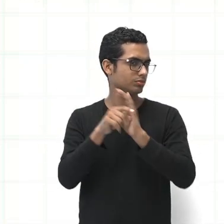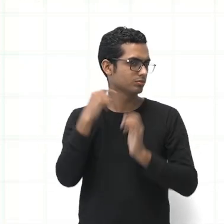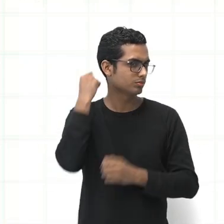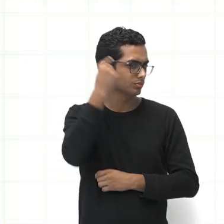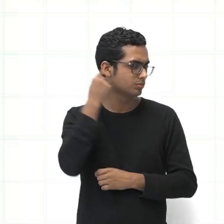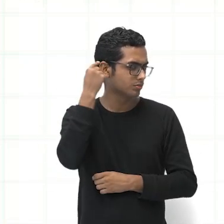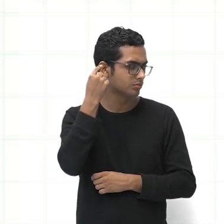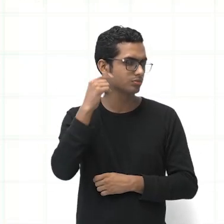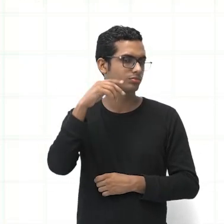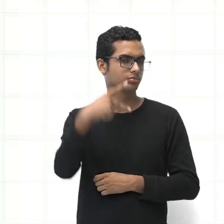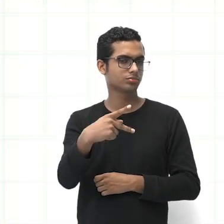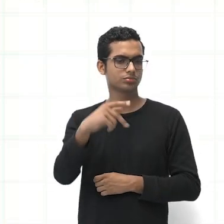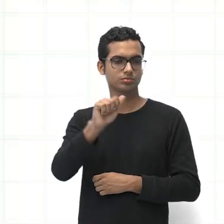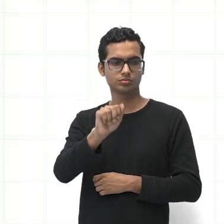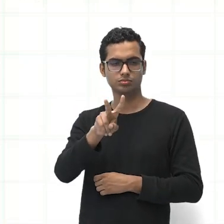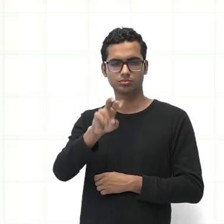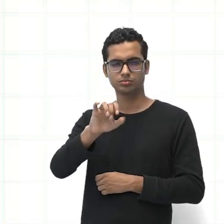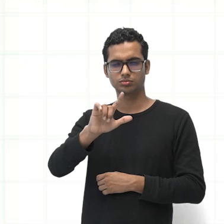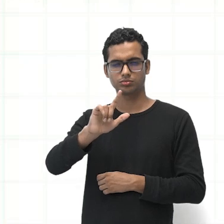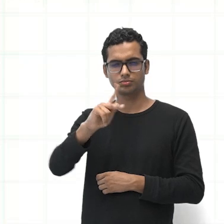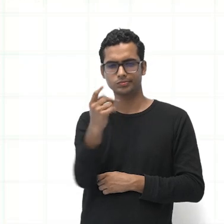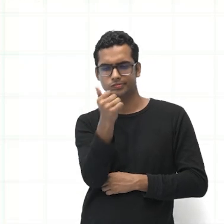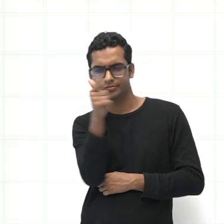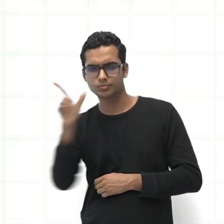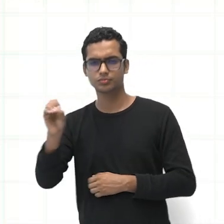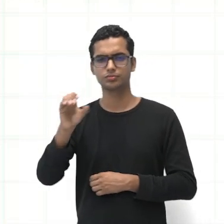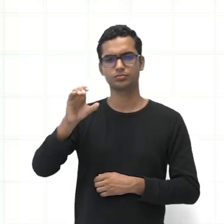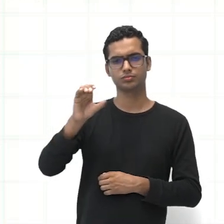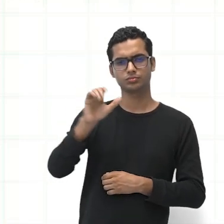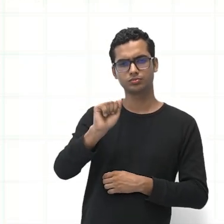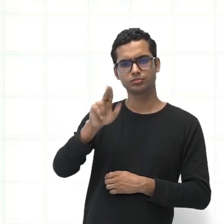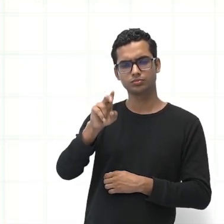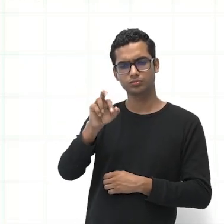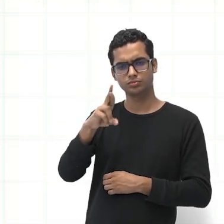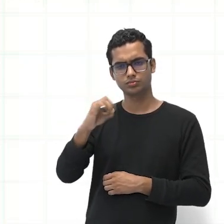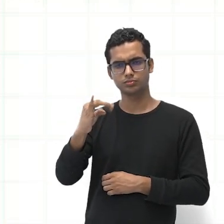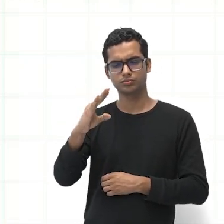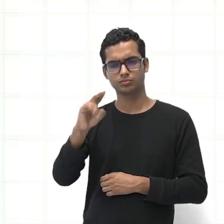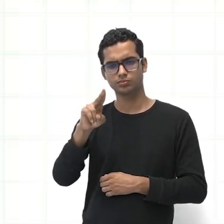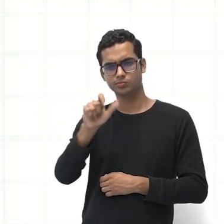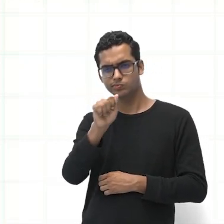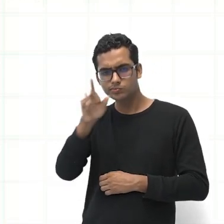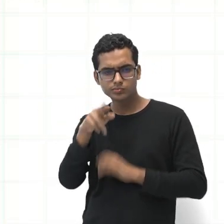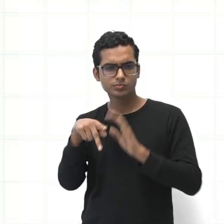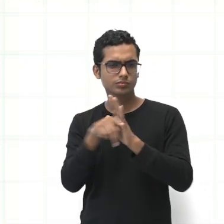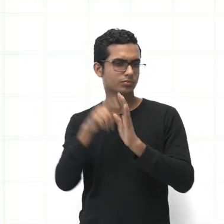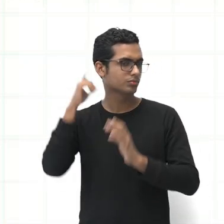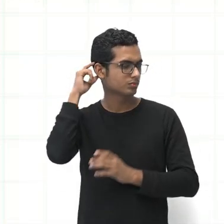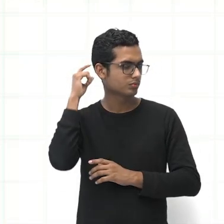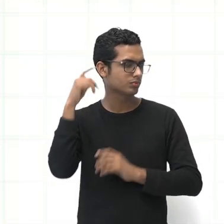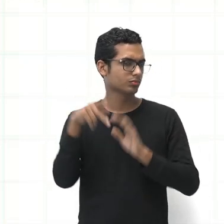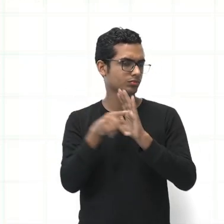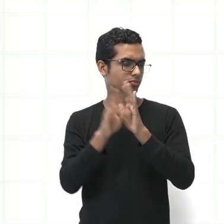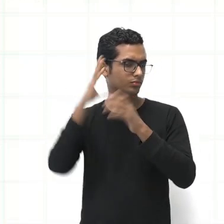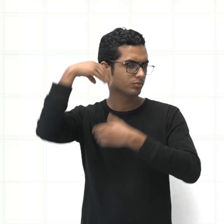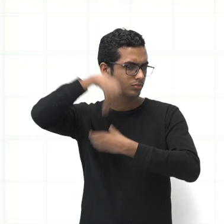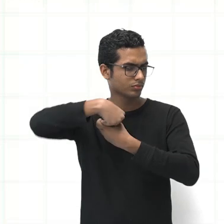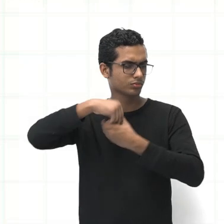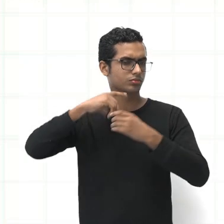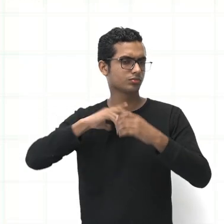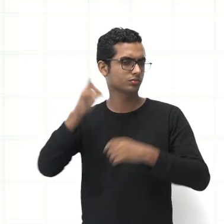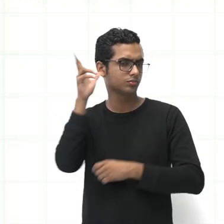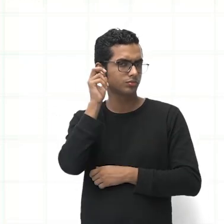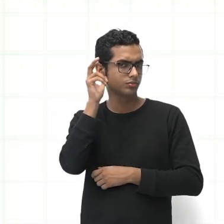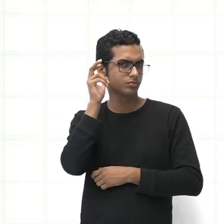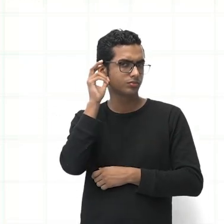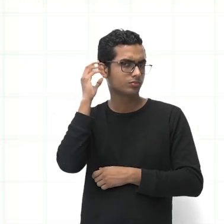auricular. Esse é o pavilhão auricular. Passa pelo canal auditivo, aí você já